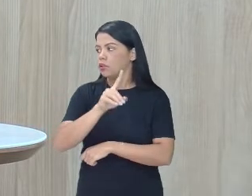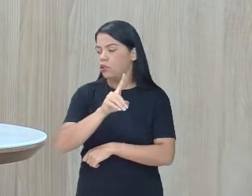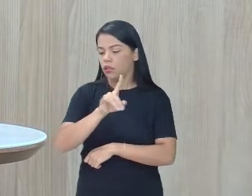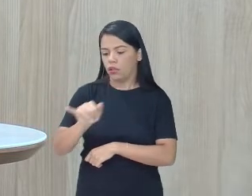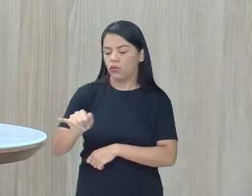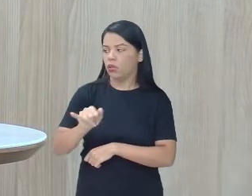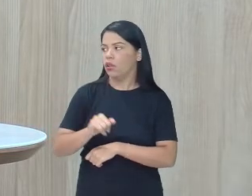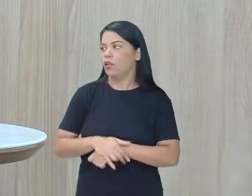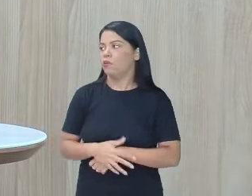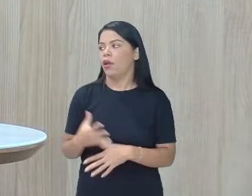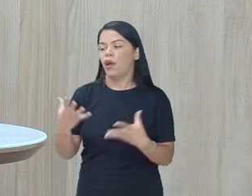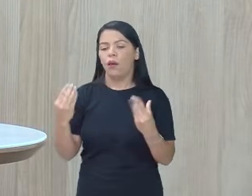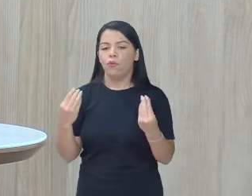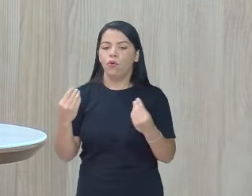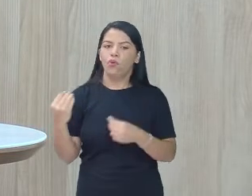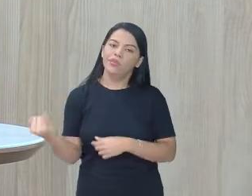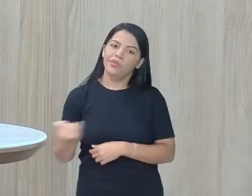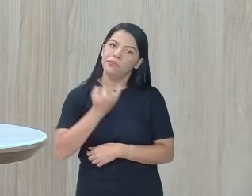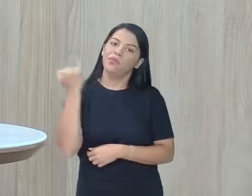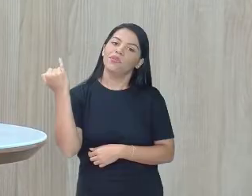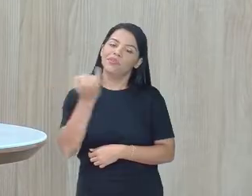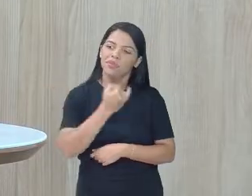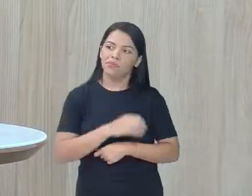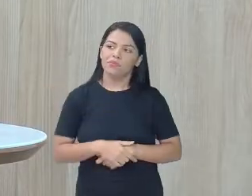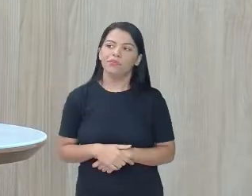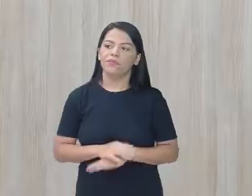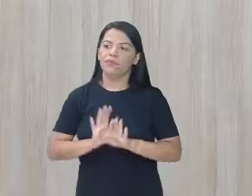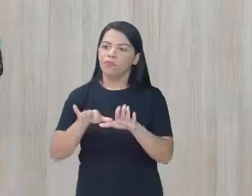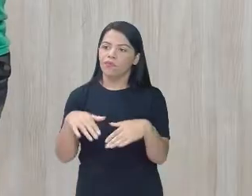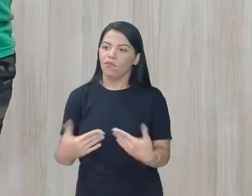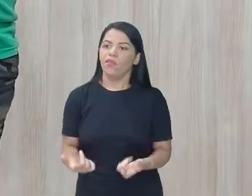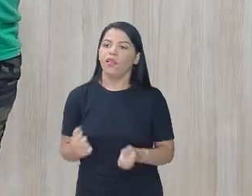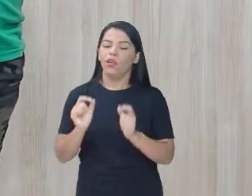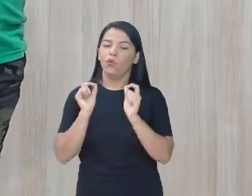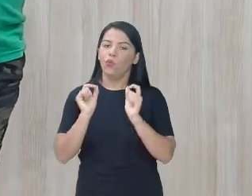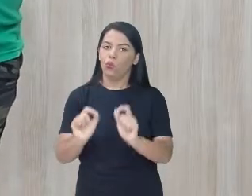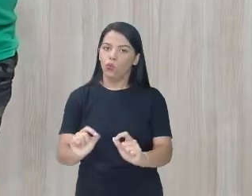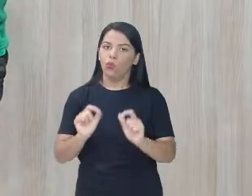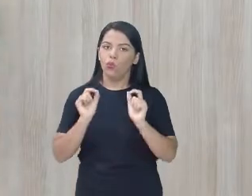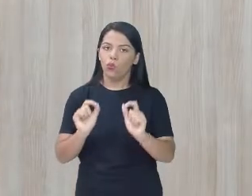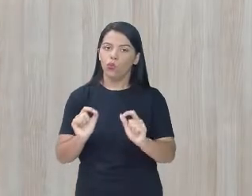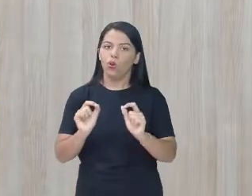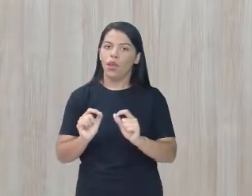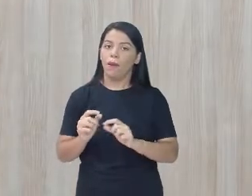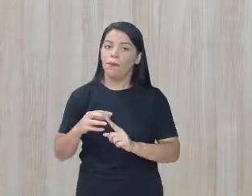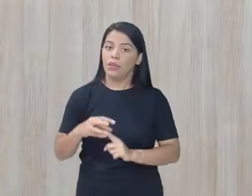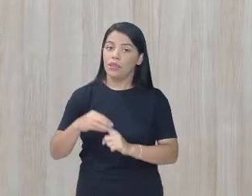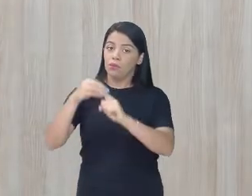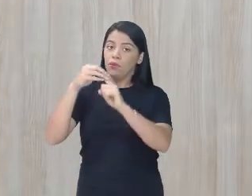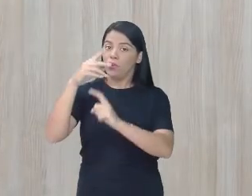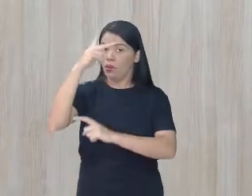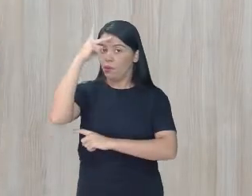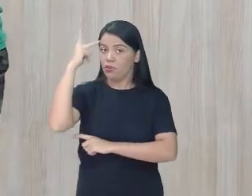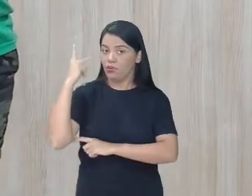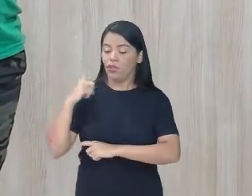É importante, né? Muito. A Praça do Derby, principalmente, né, para quem costuma, né,